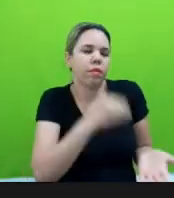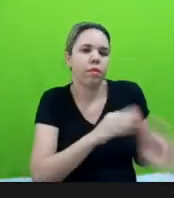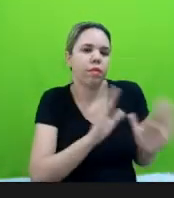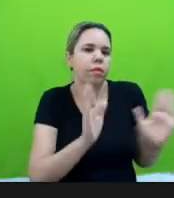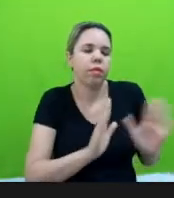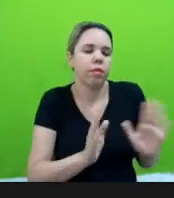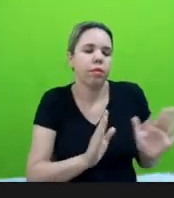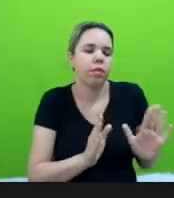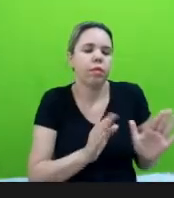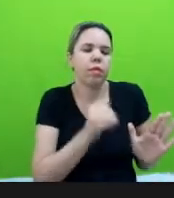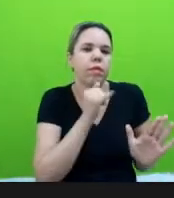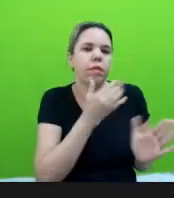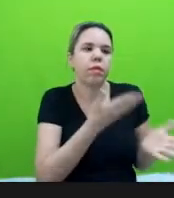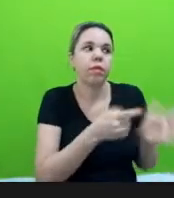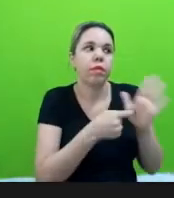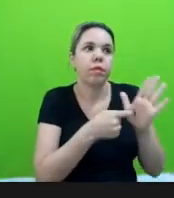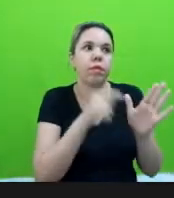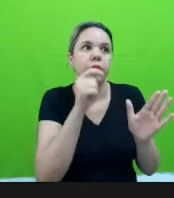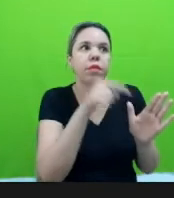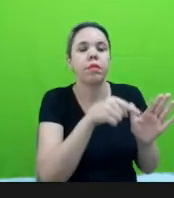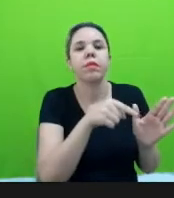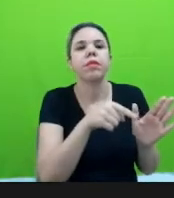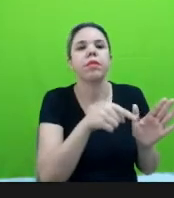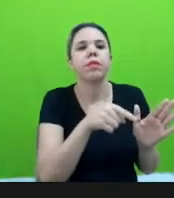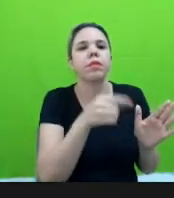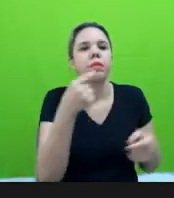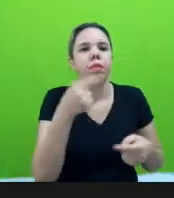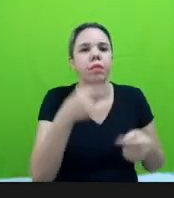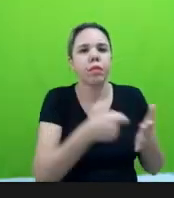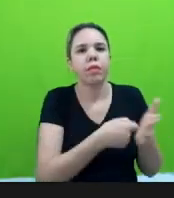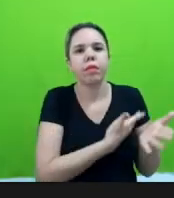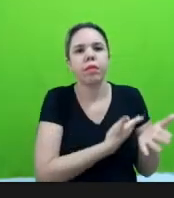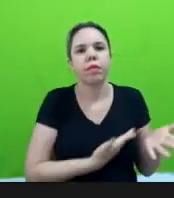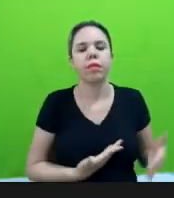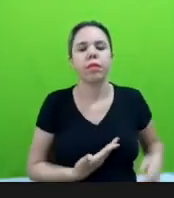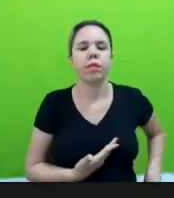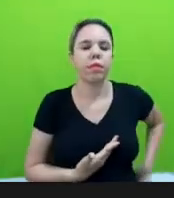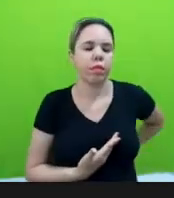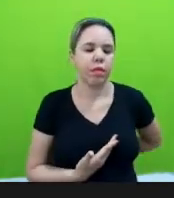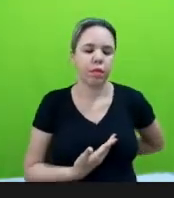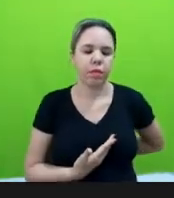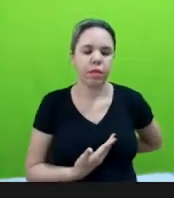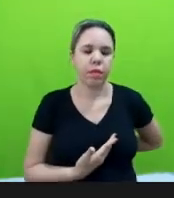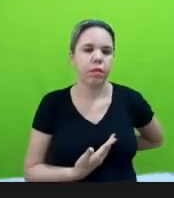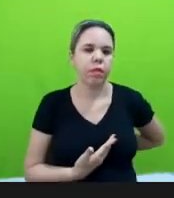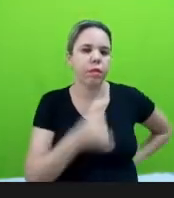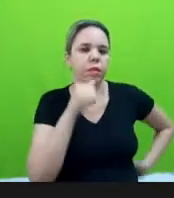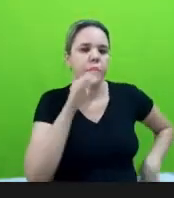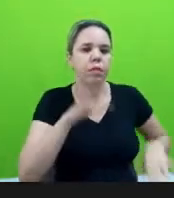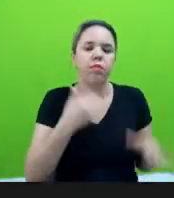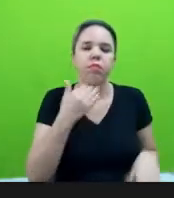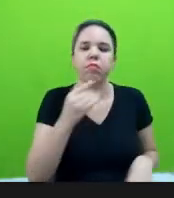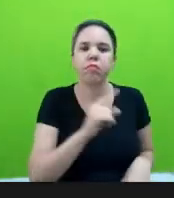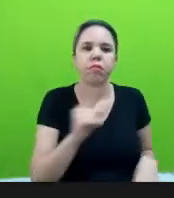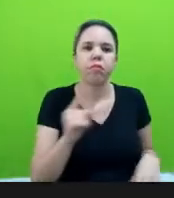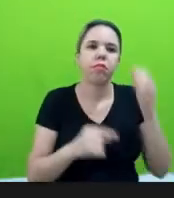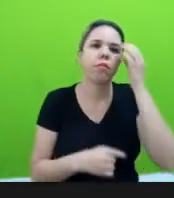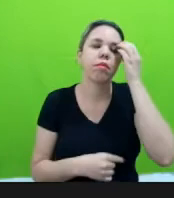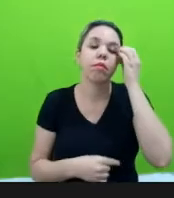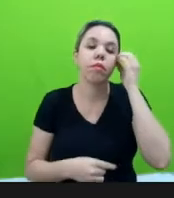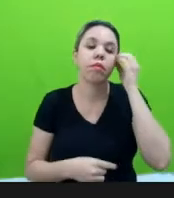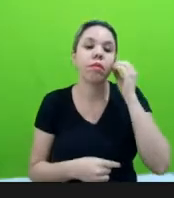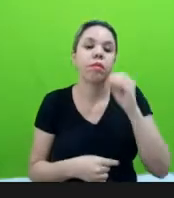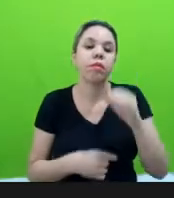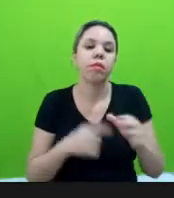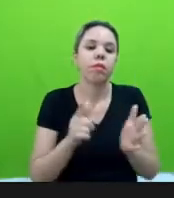certa maneira, isso mostra ali um caráter da política pública, enfim, que nem sempre vai ser uma manchete de